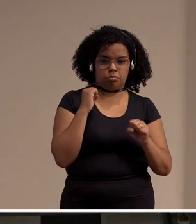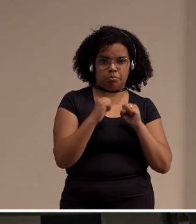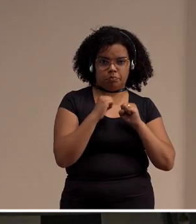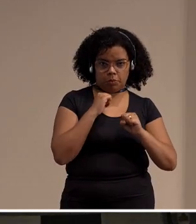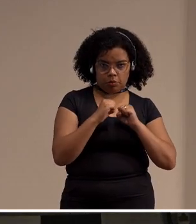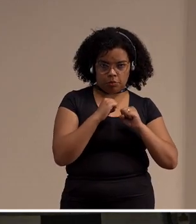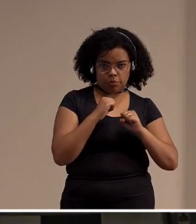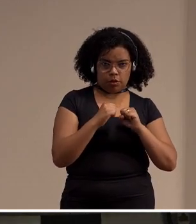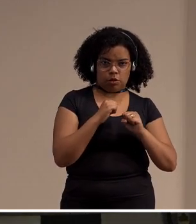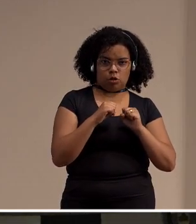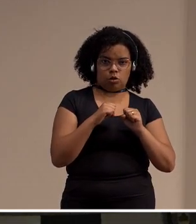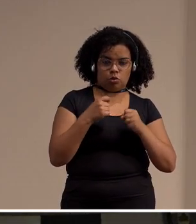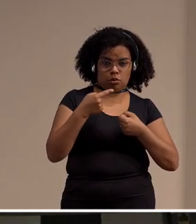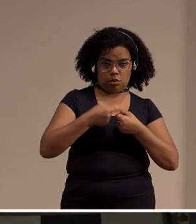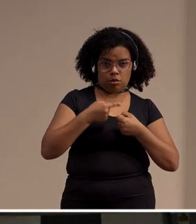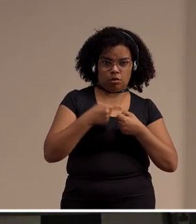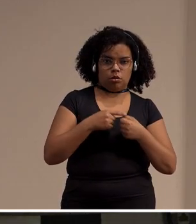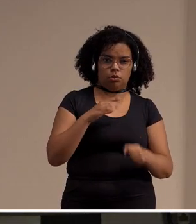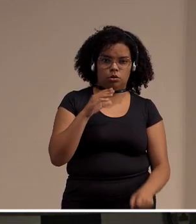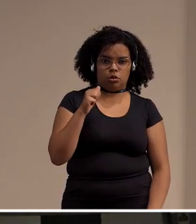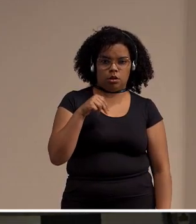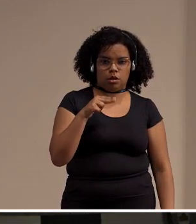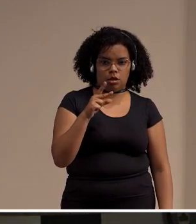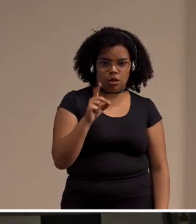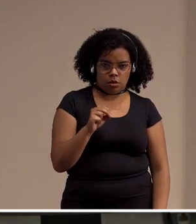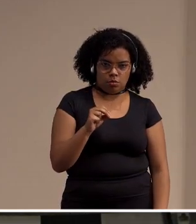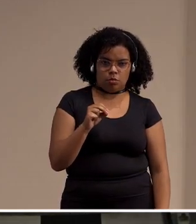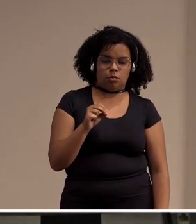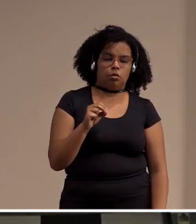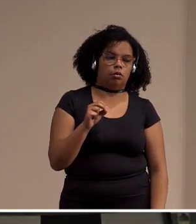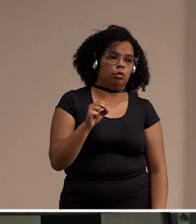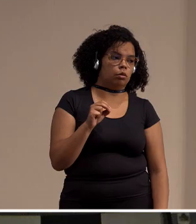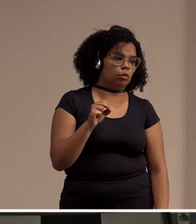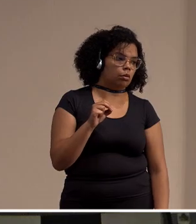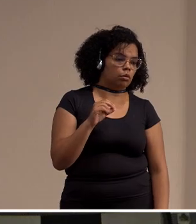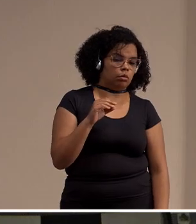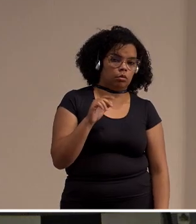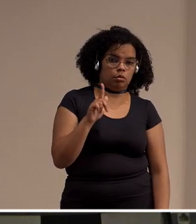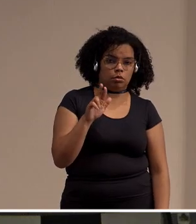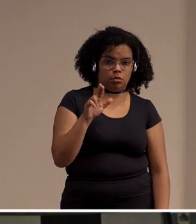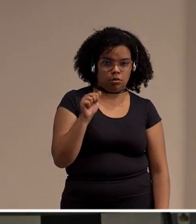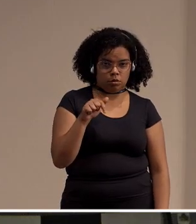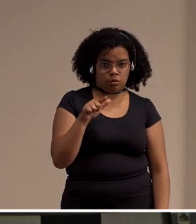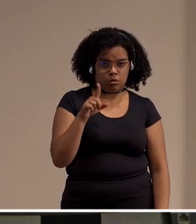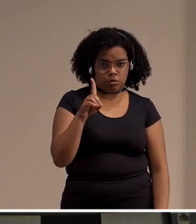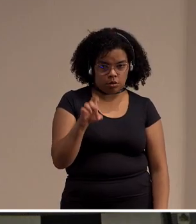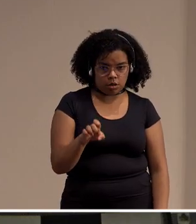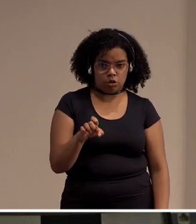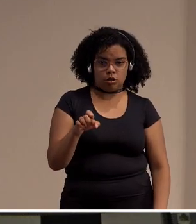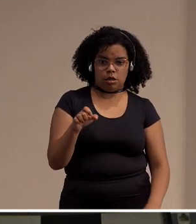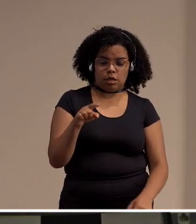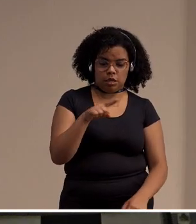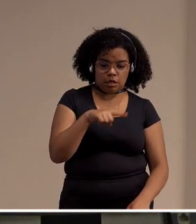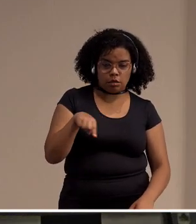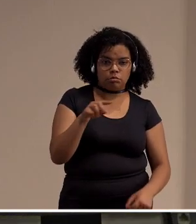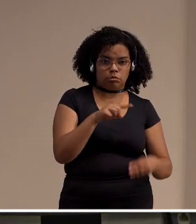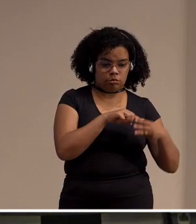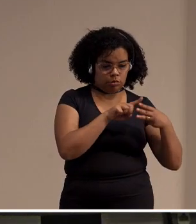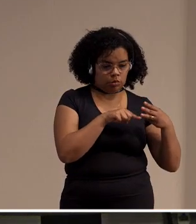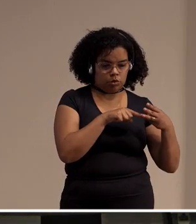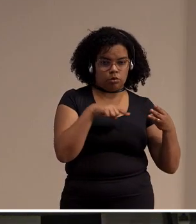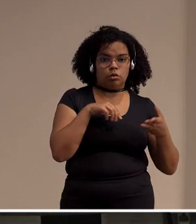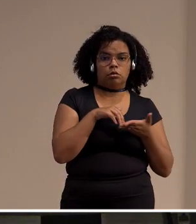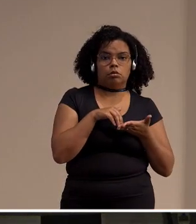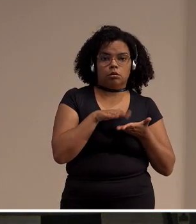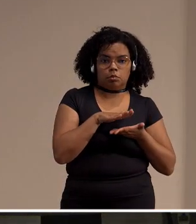do Campo Grande, e essas pessoas elas vão ser demitidas porque houve